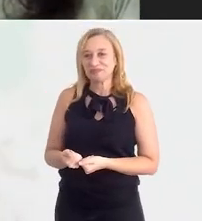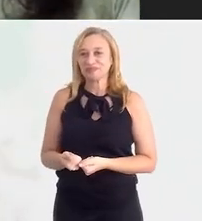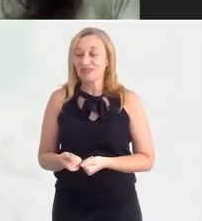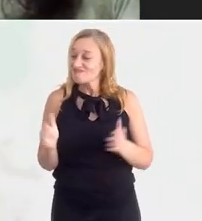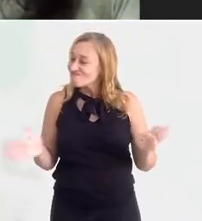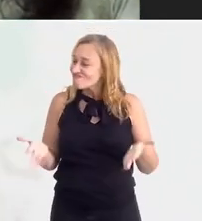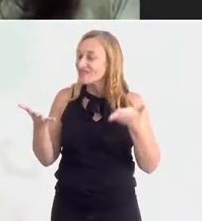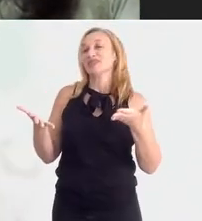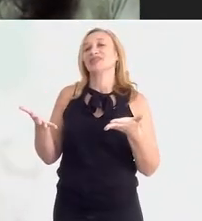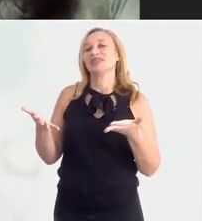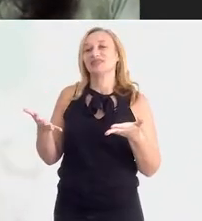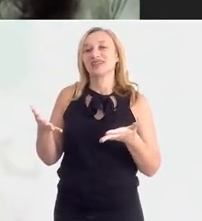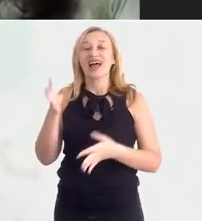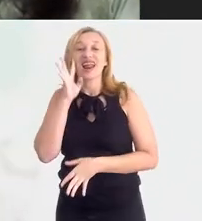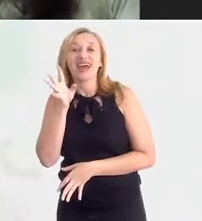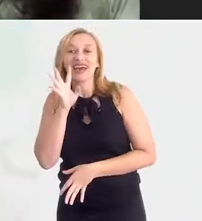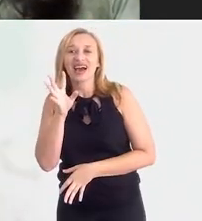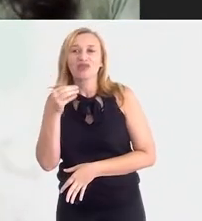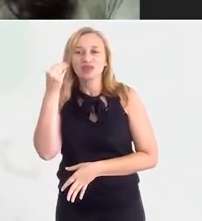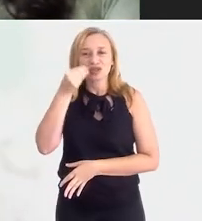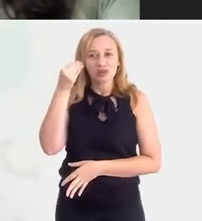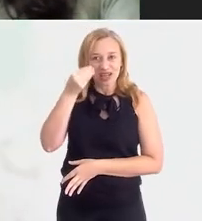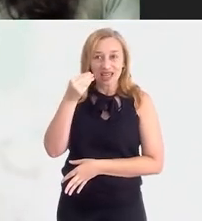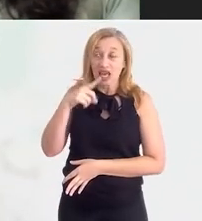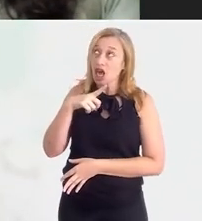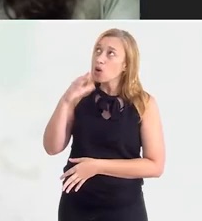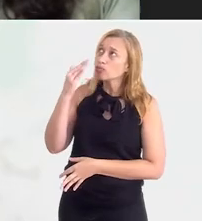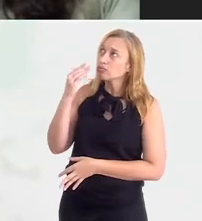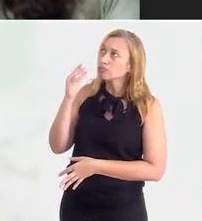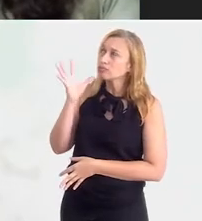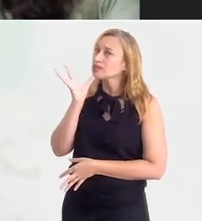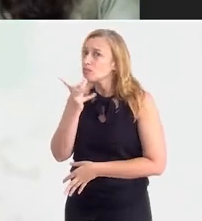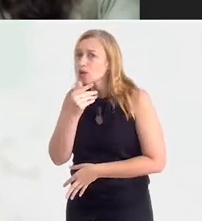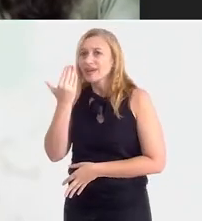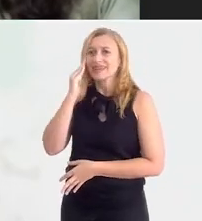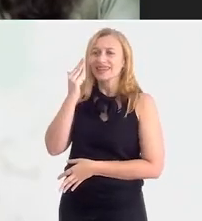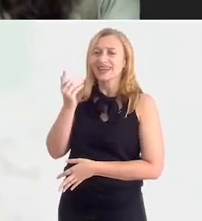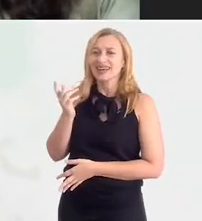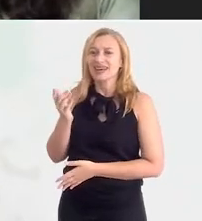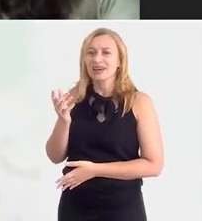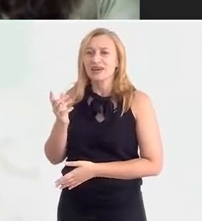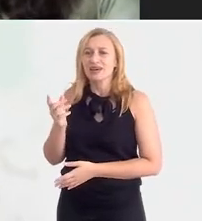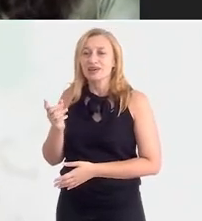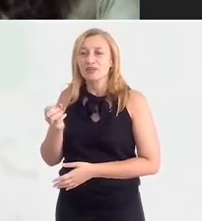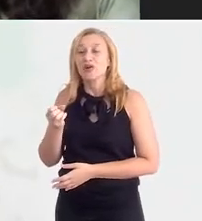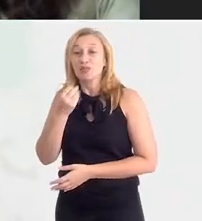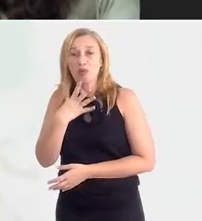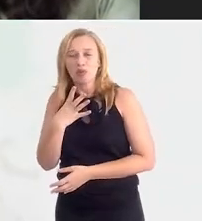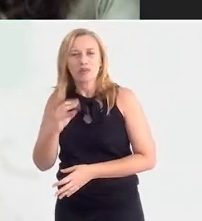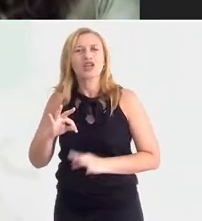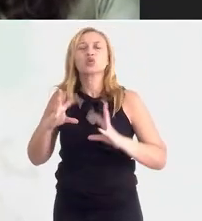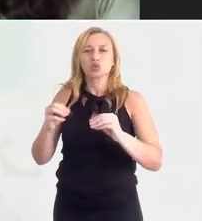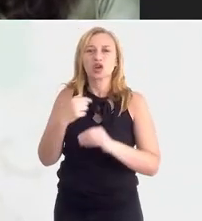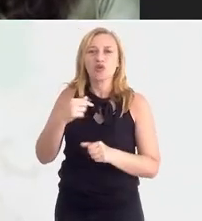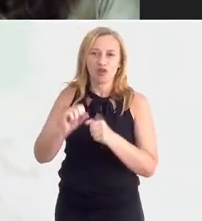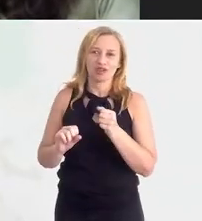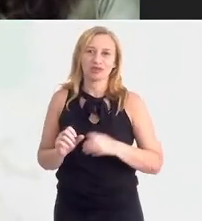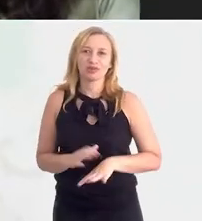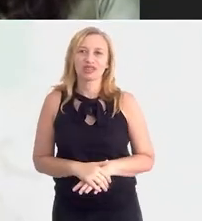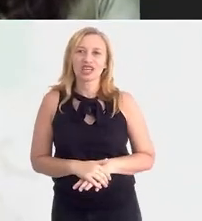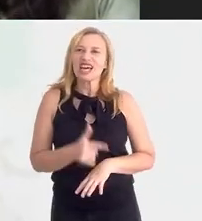Isso estimulou uma coisa muito bacana, que também é uma experiência que eu demorei a entender, que foi absolutamente decisiva para tudo que eu faço.